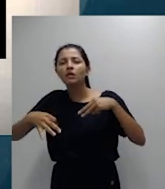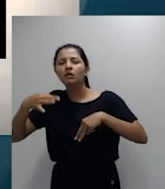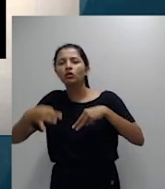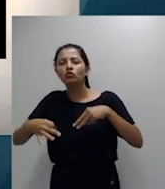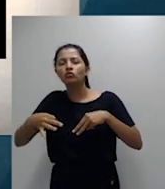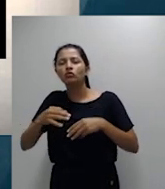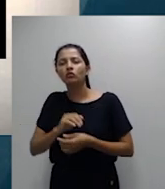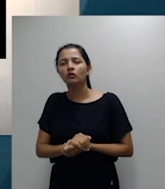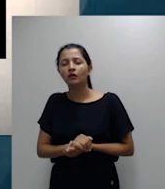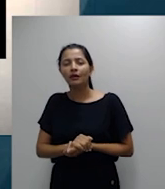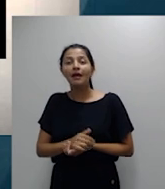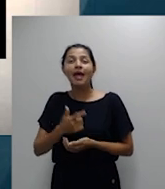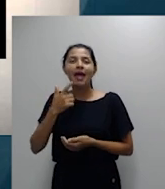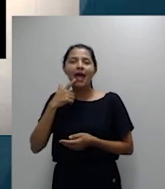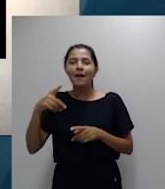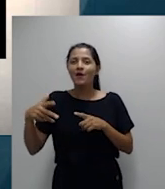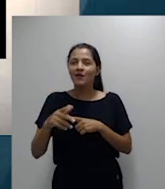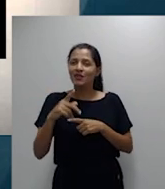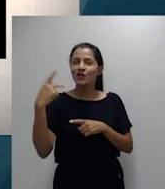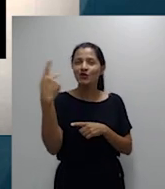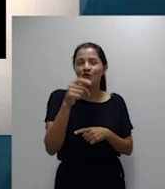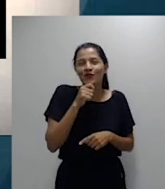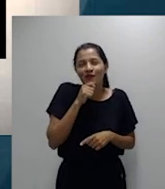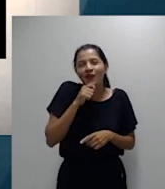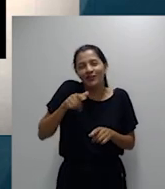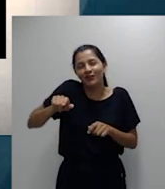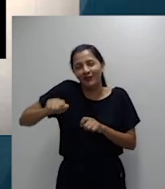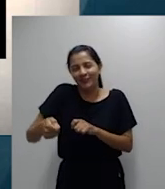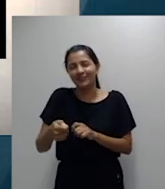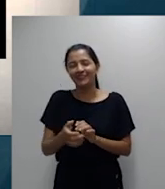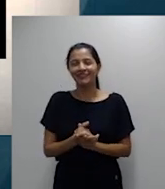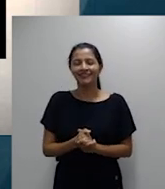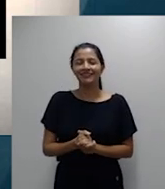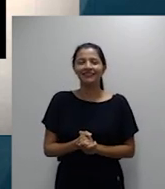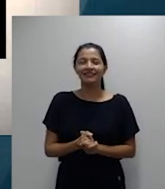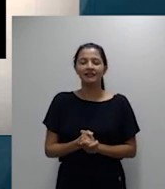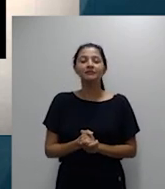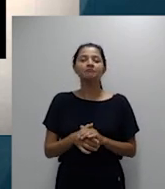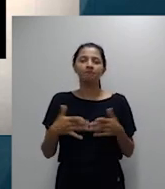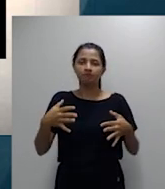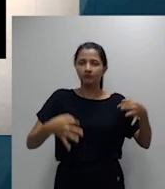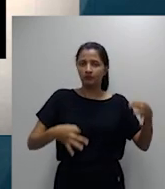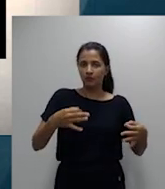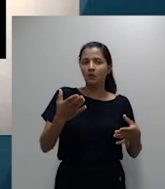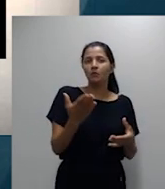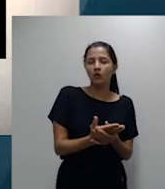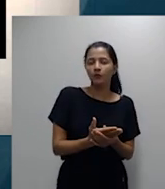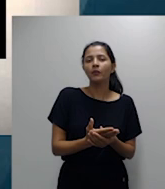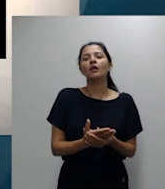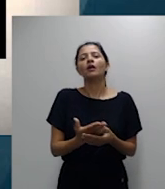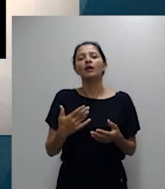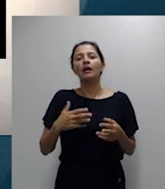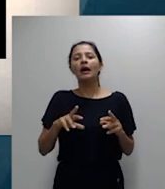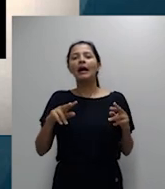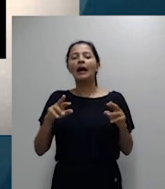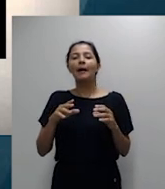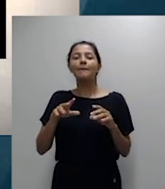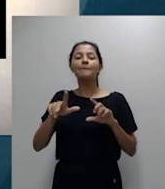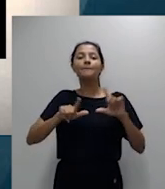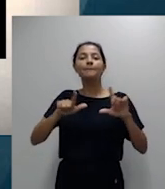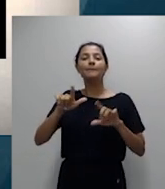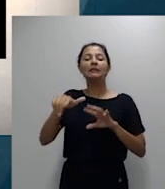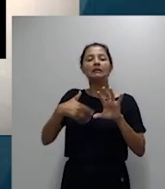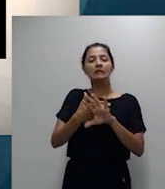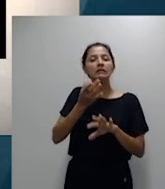é para não interferir na sua voz processos julgados em sessão telepresencial até